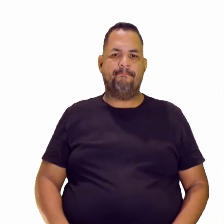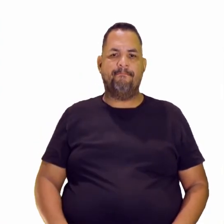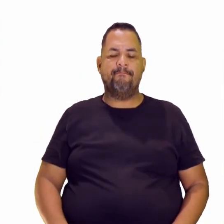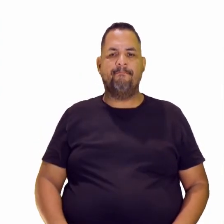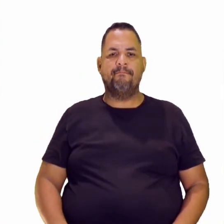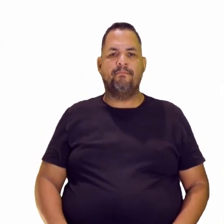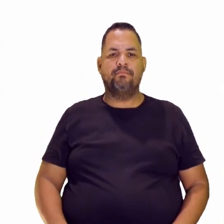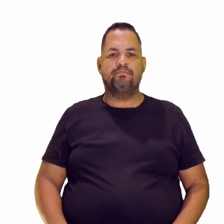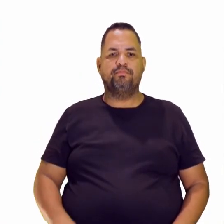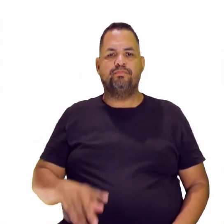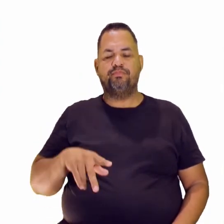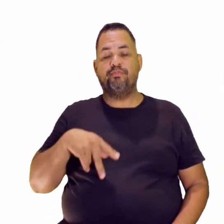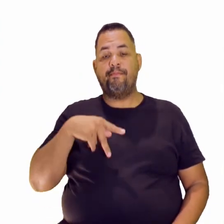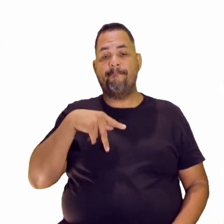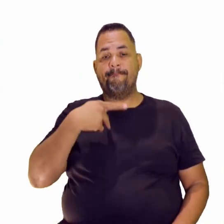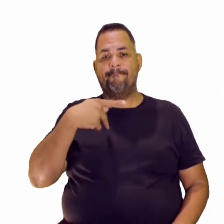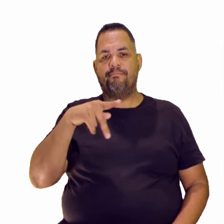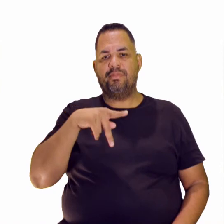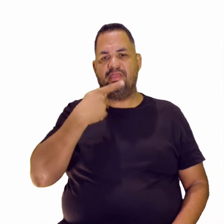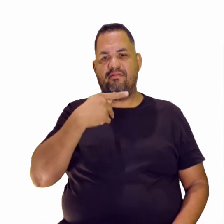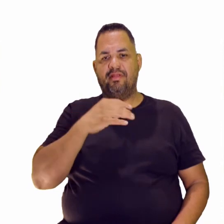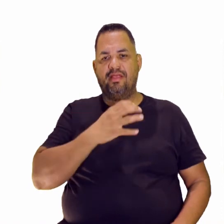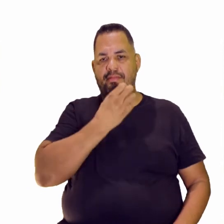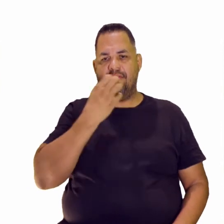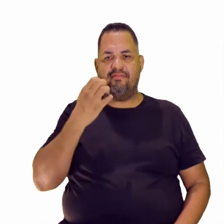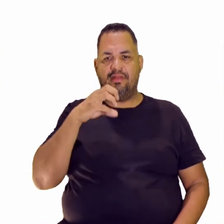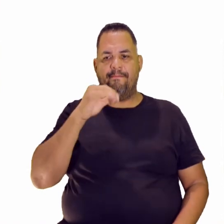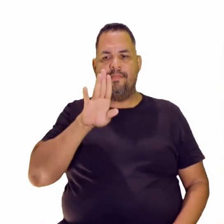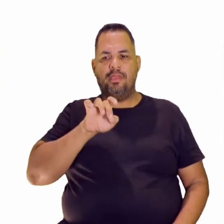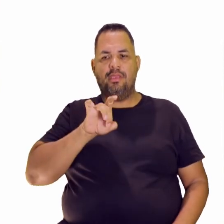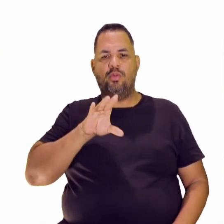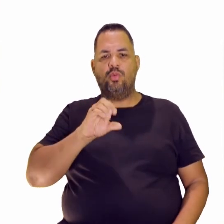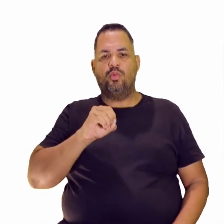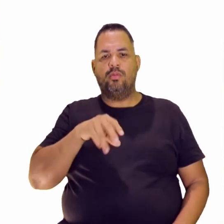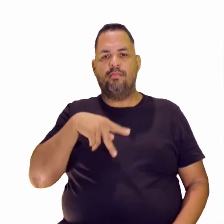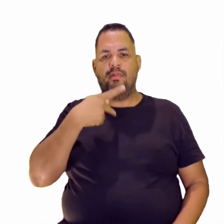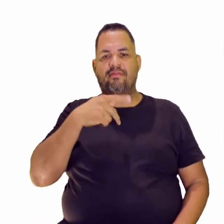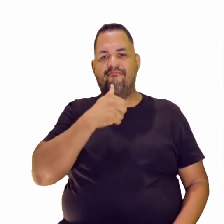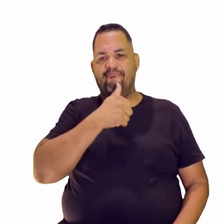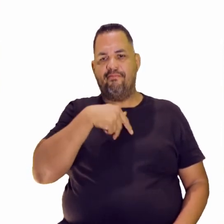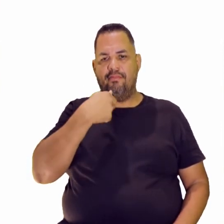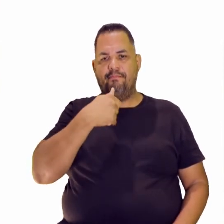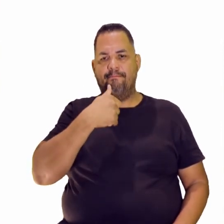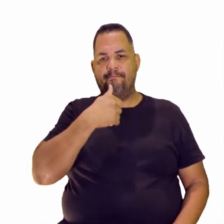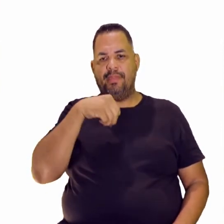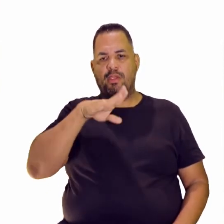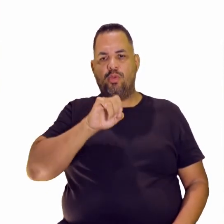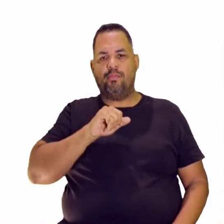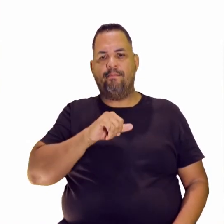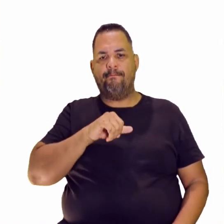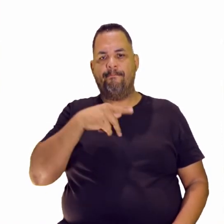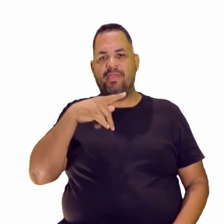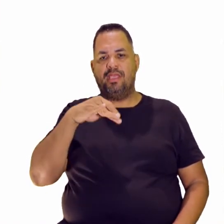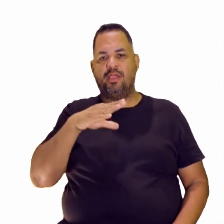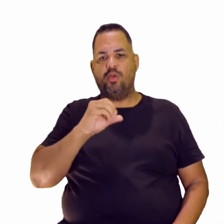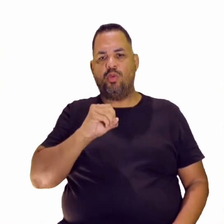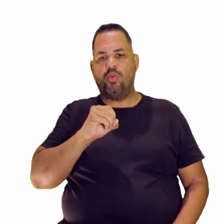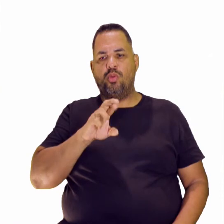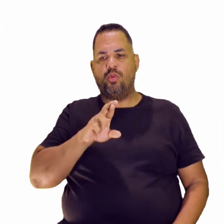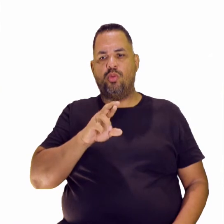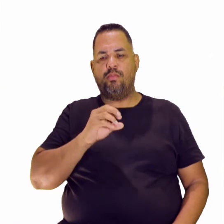deixa eu repetir. Para dizerem milho, dizem mil. Para melhor, dizem melhor. Para pior,